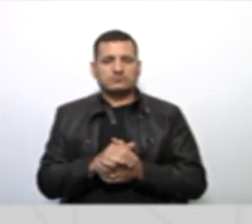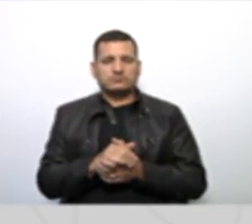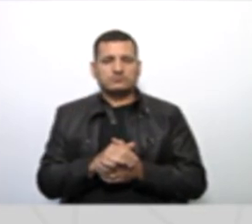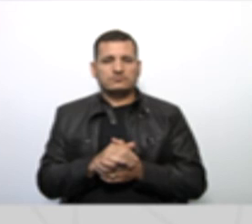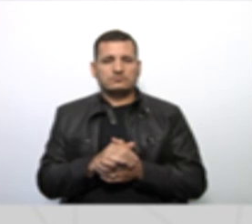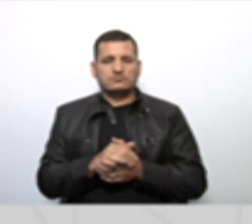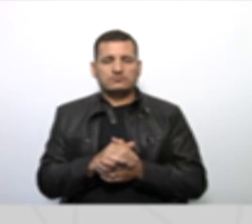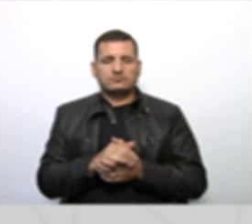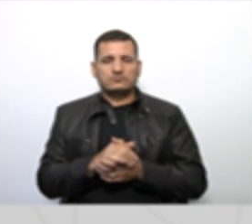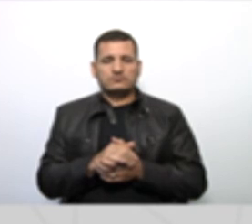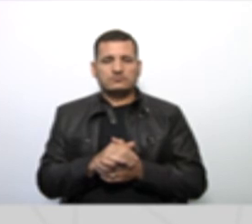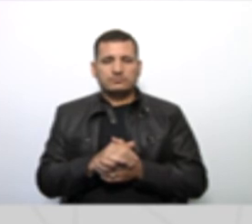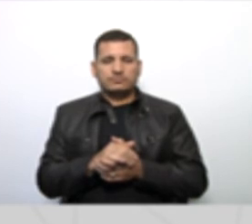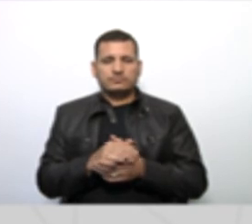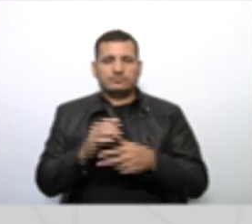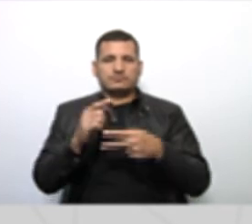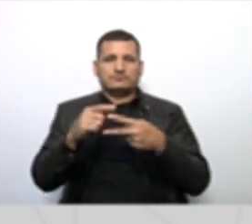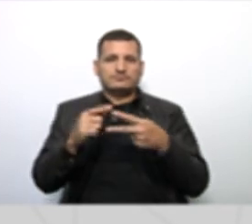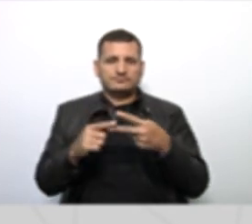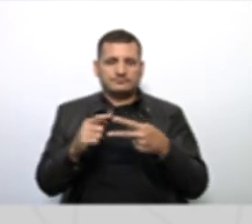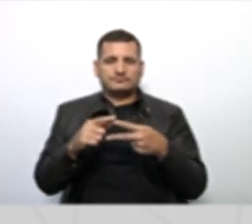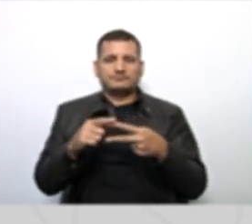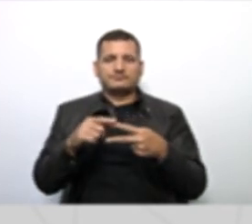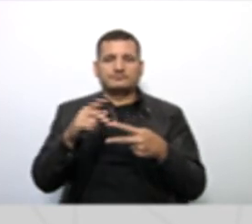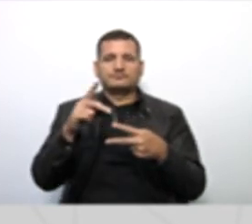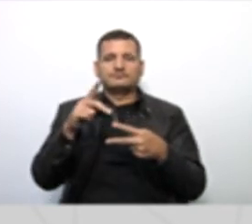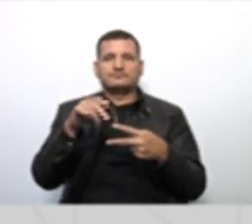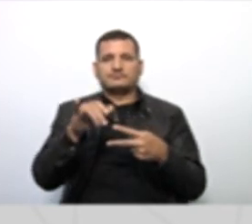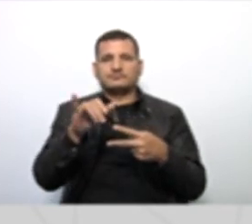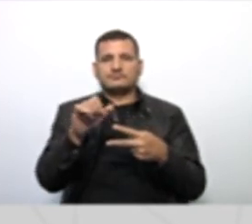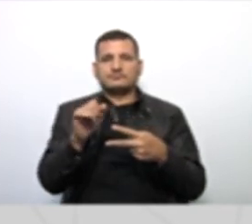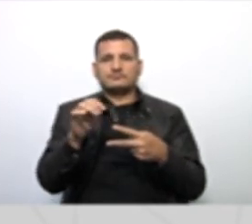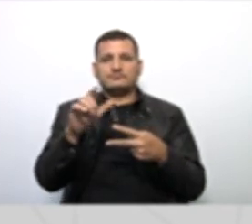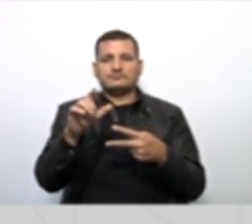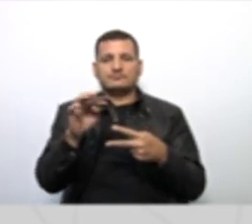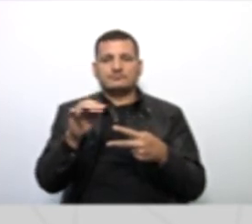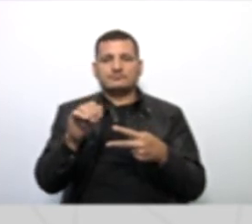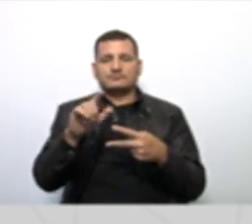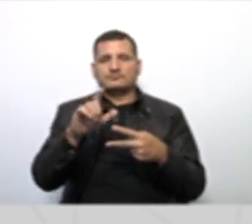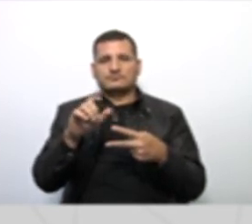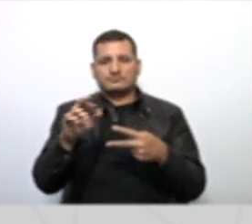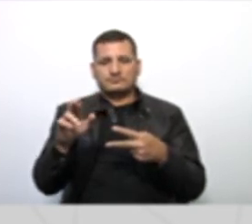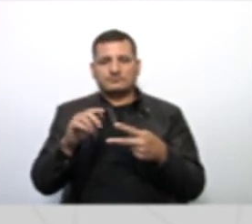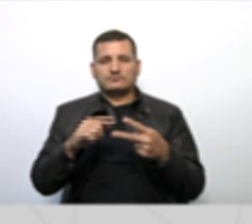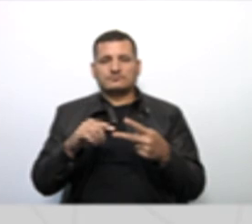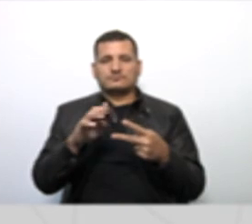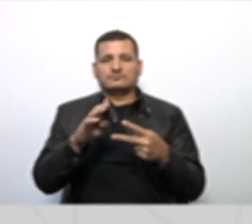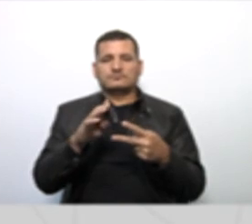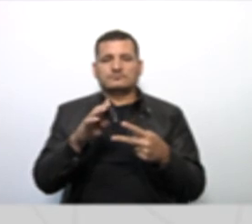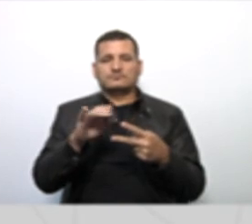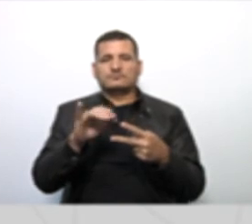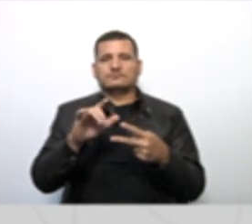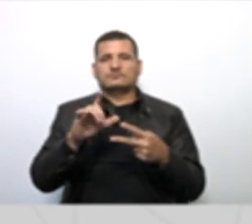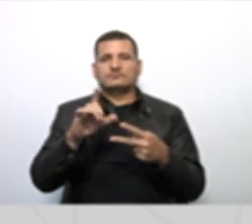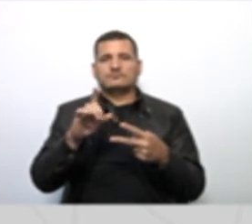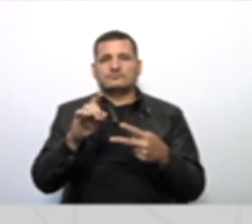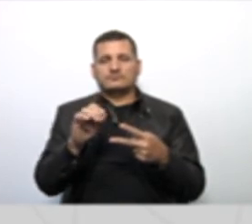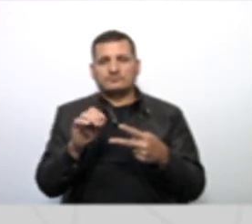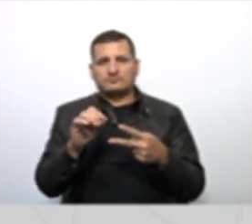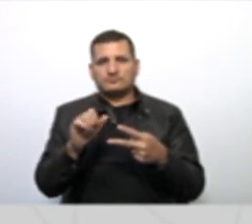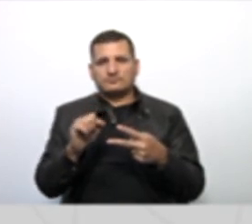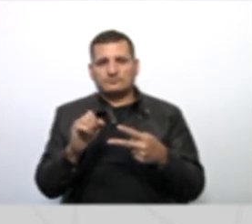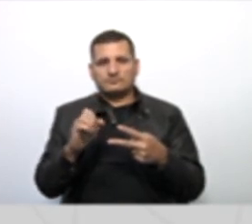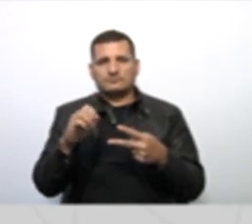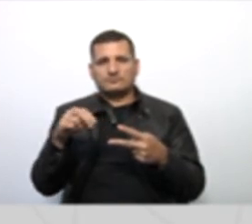Então tá, e nós temos dois. Nós temos o PyInstaller e o BuildZone, que faz o empacotamento